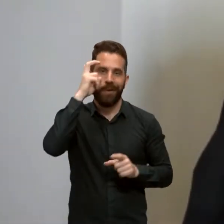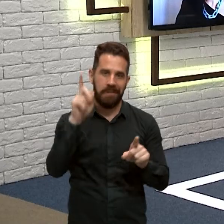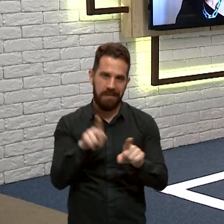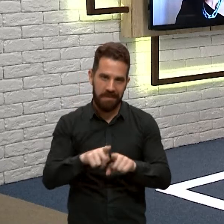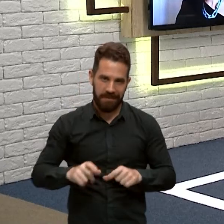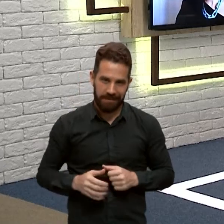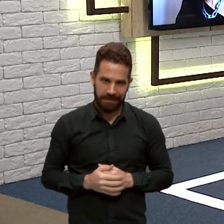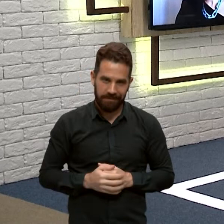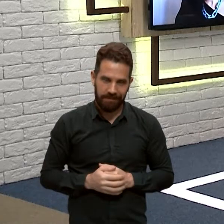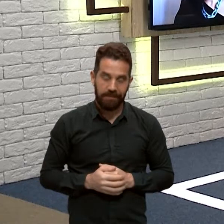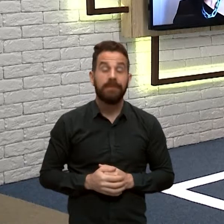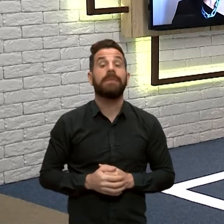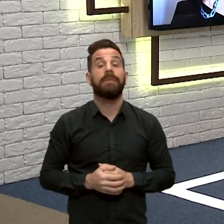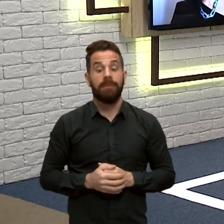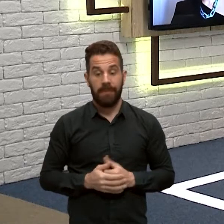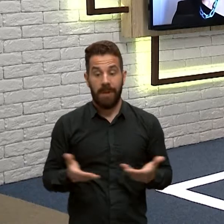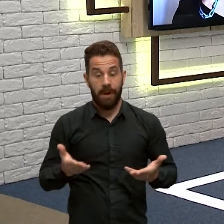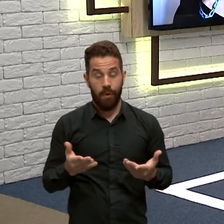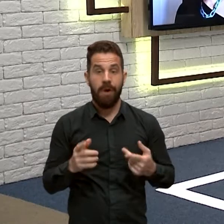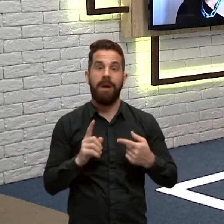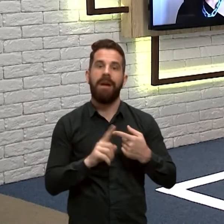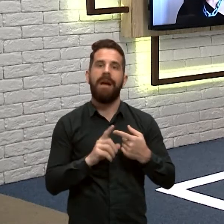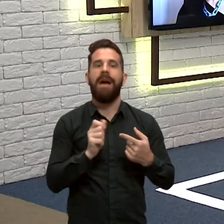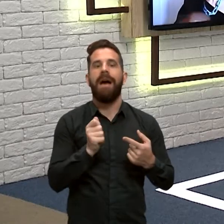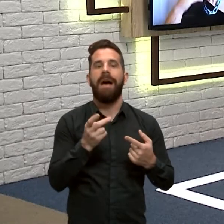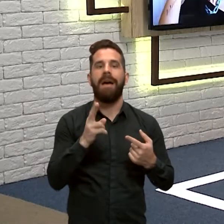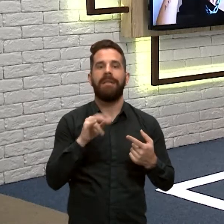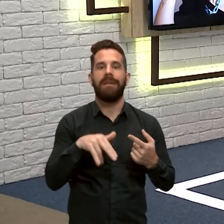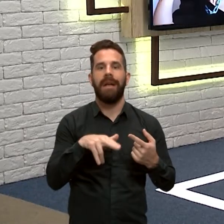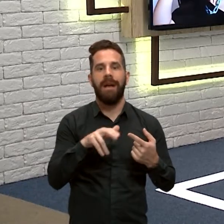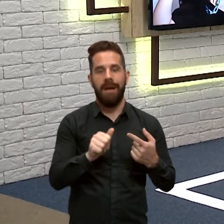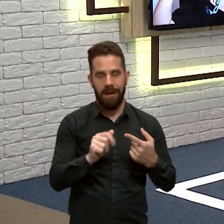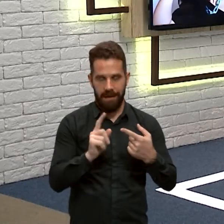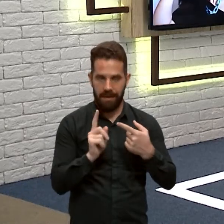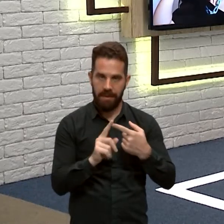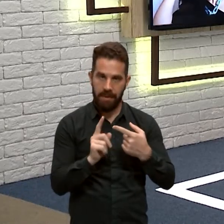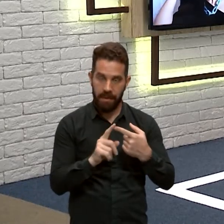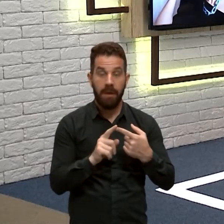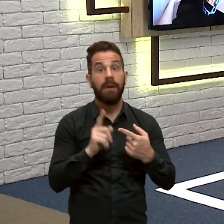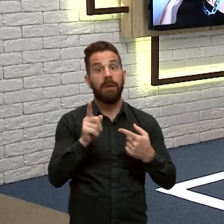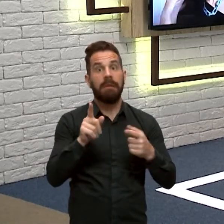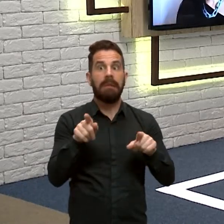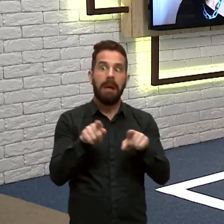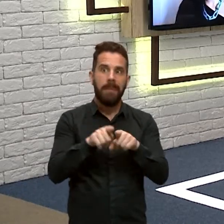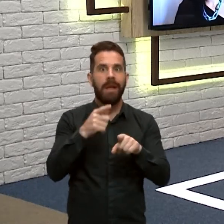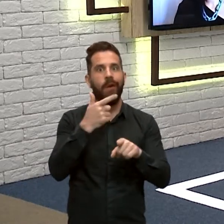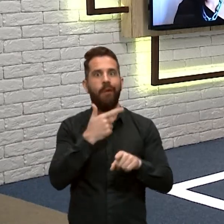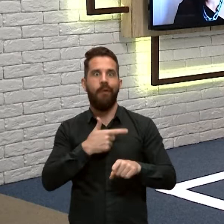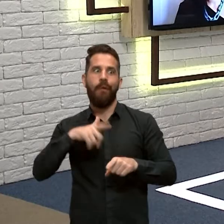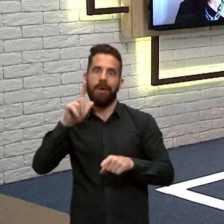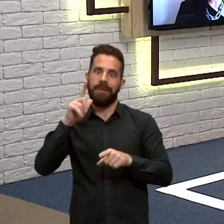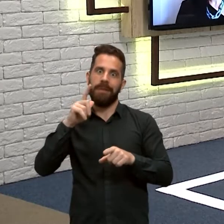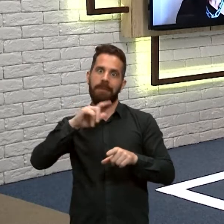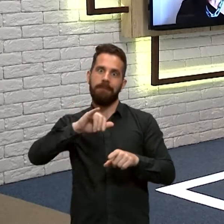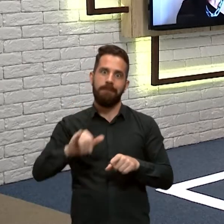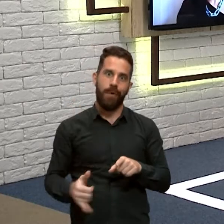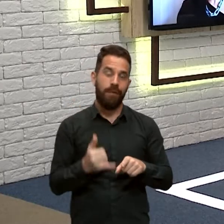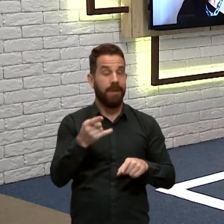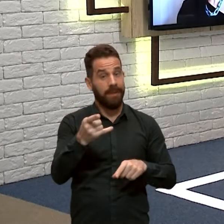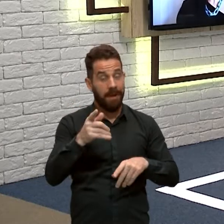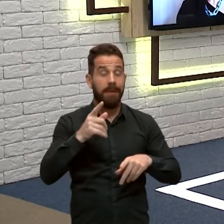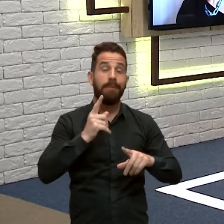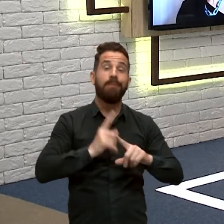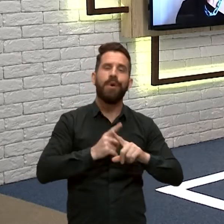vou passar a palavra para a Adriana, mas já vou avançar um pouquinho na nossa discussão, já que a Bárbara fez